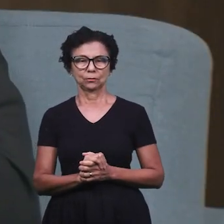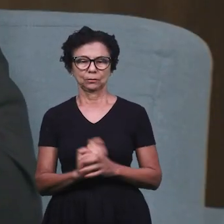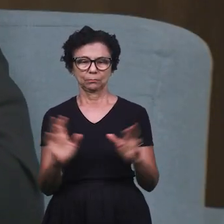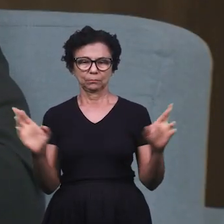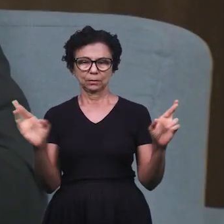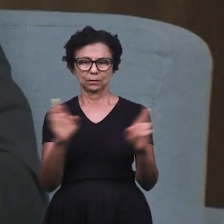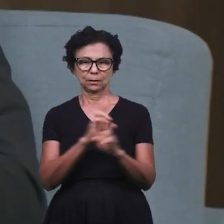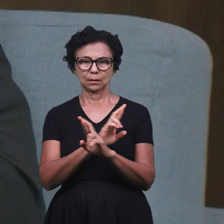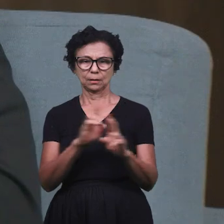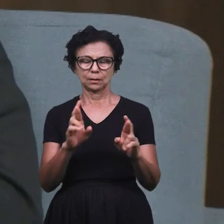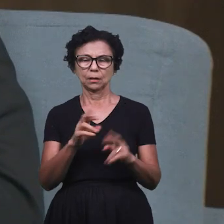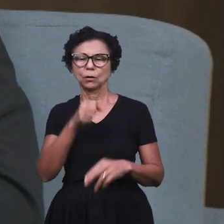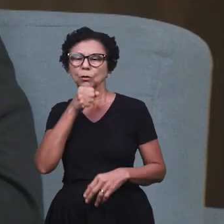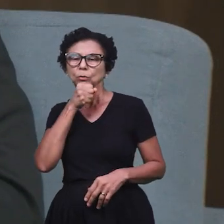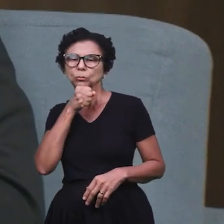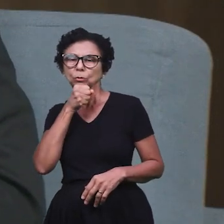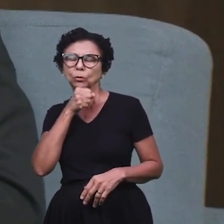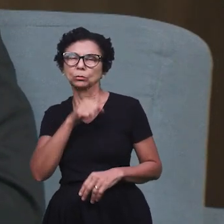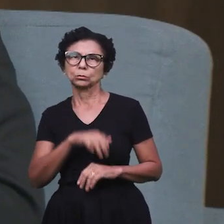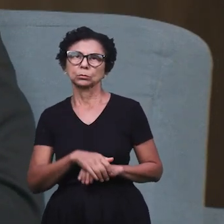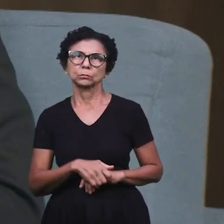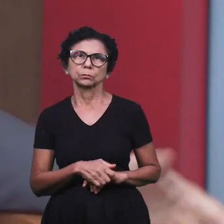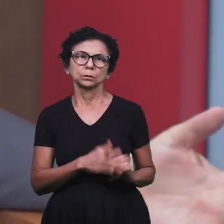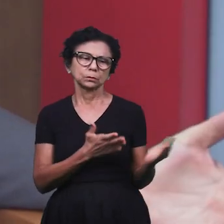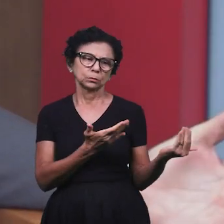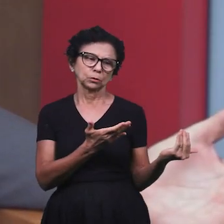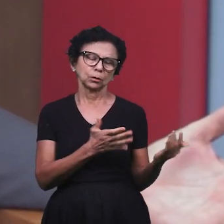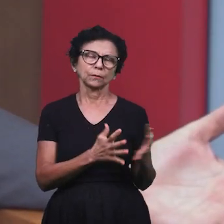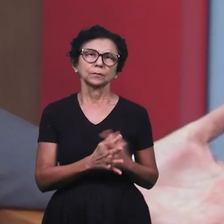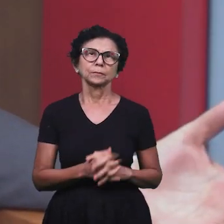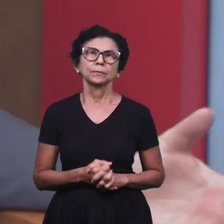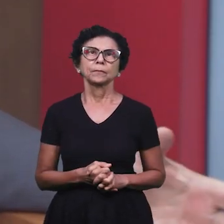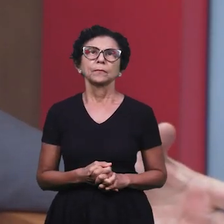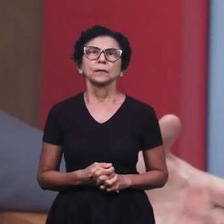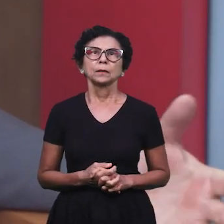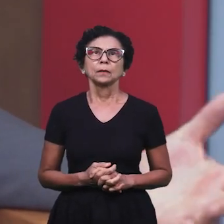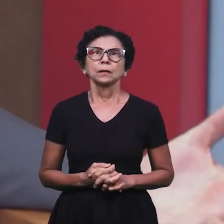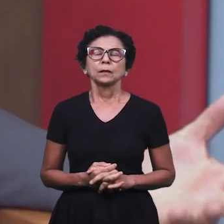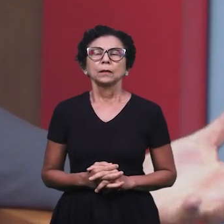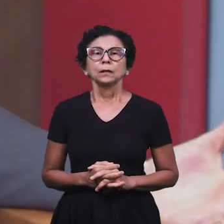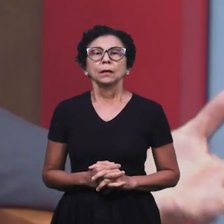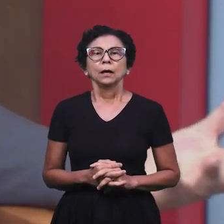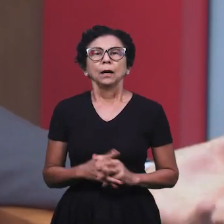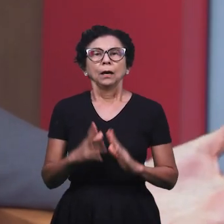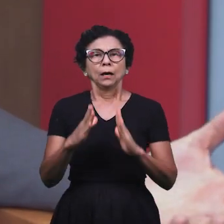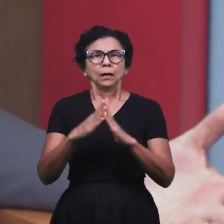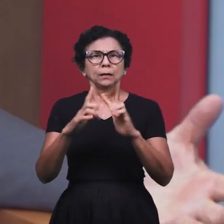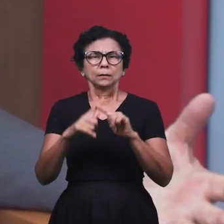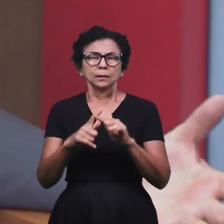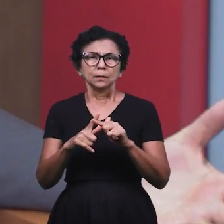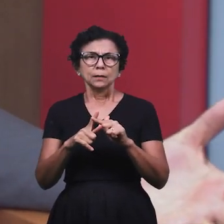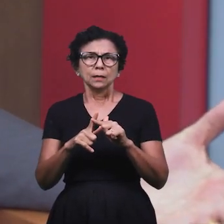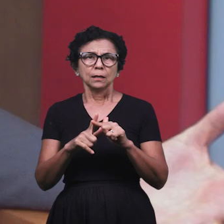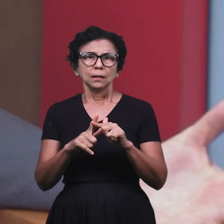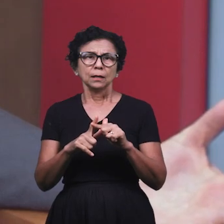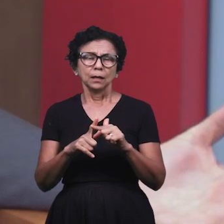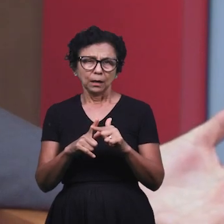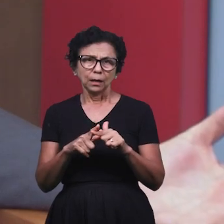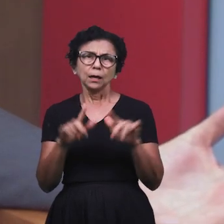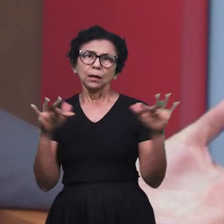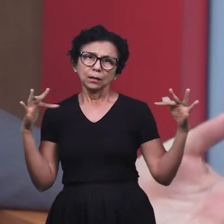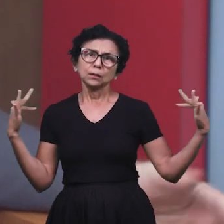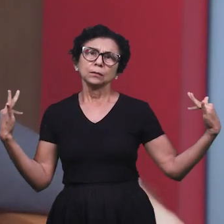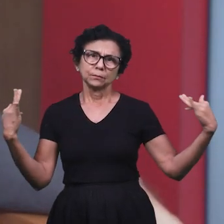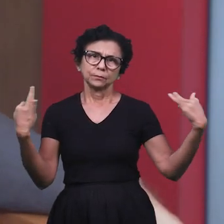de menor idade, mais novas? A igreja, ela é uma família. Se você trouxer para o lado espiritual, a igreja é